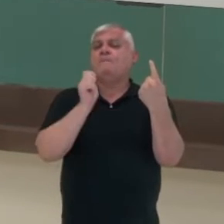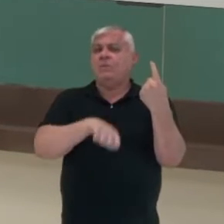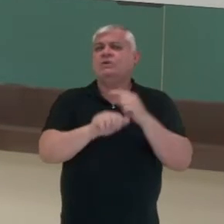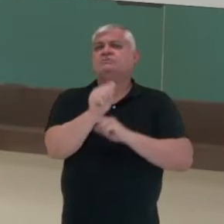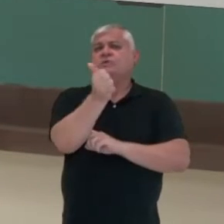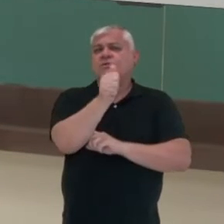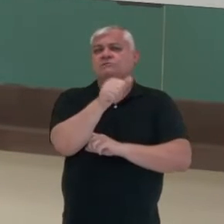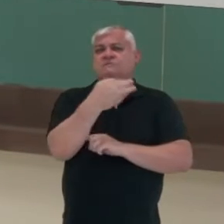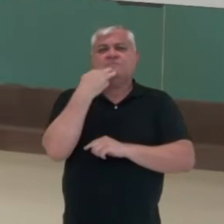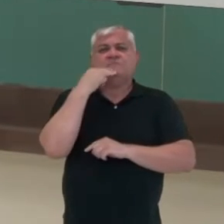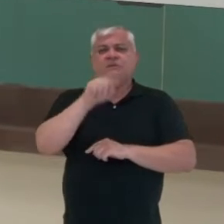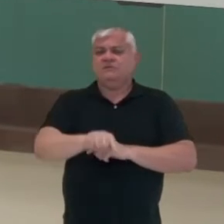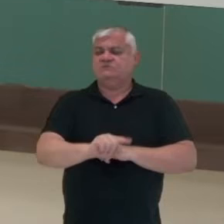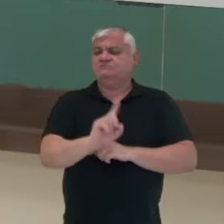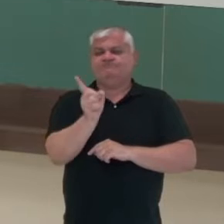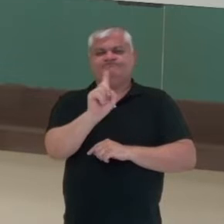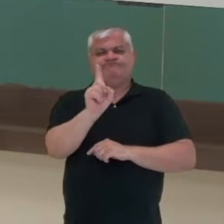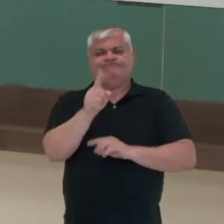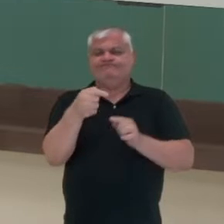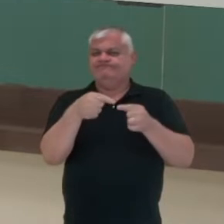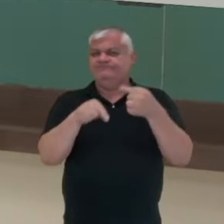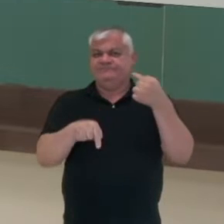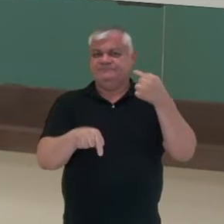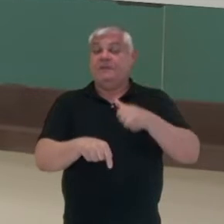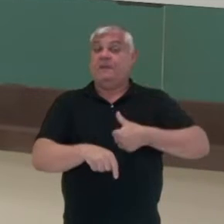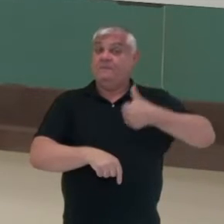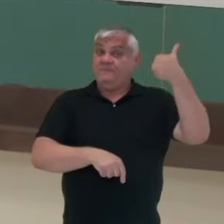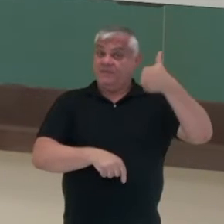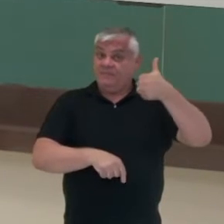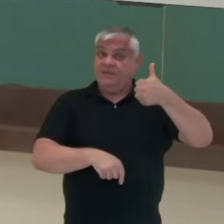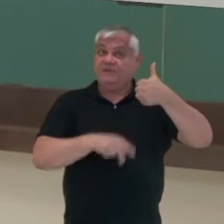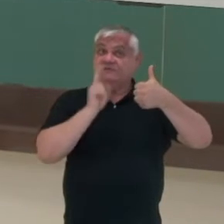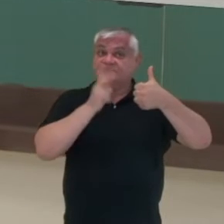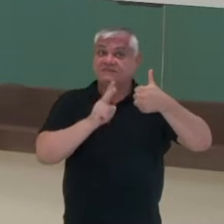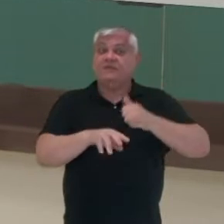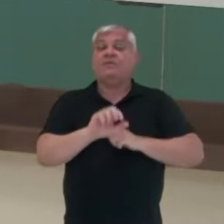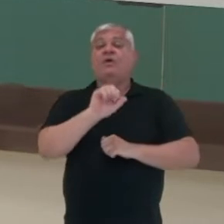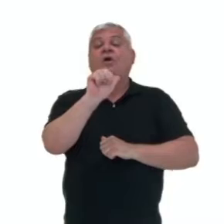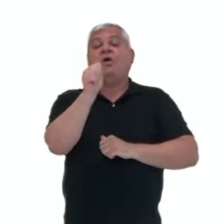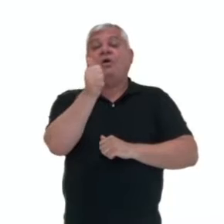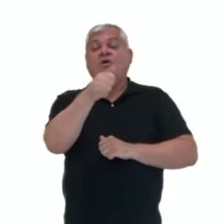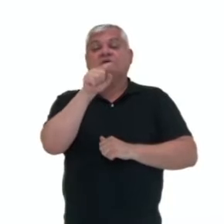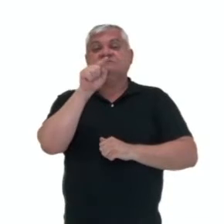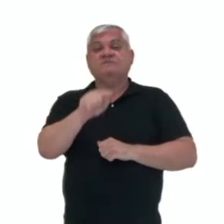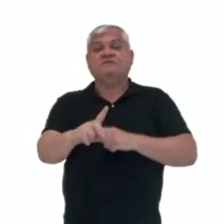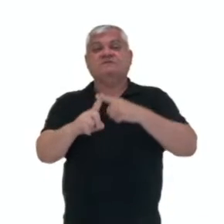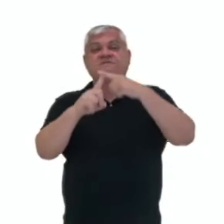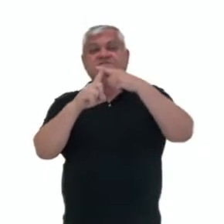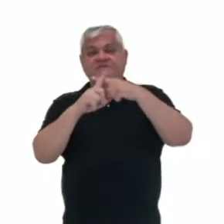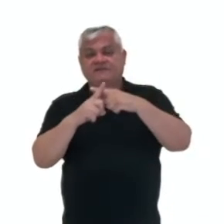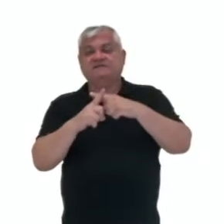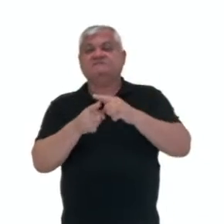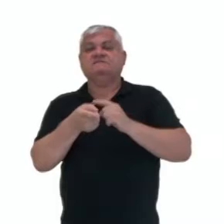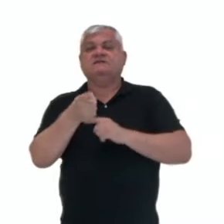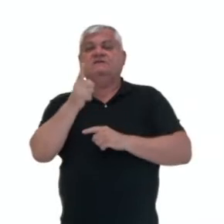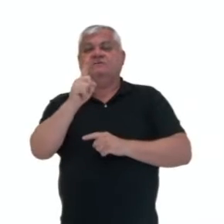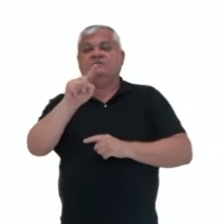milhões? Não. O primeiro termo é 11 milhões vezes a razão, que